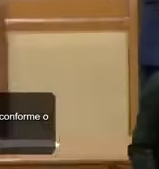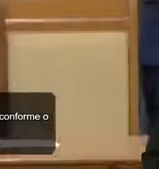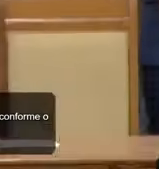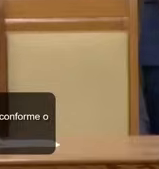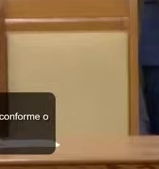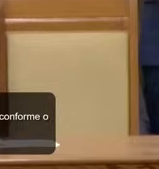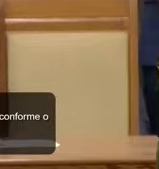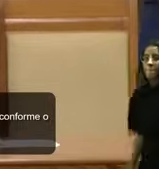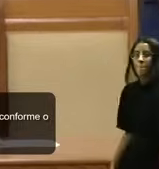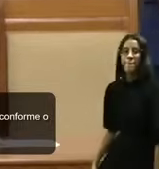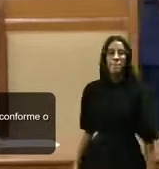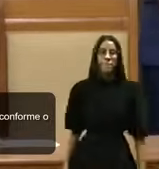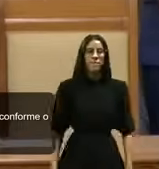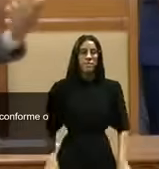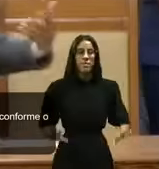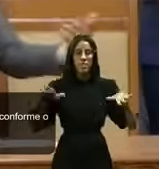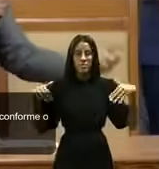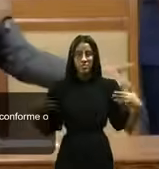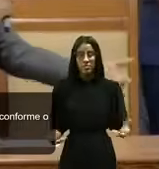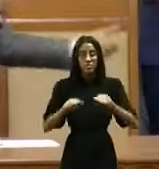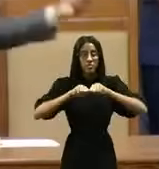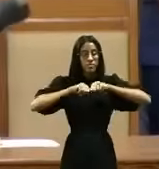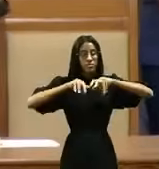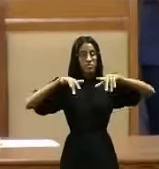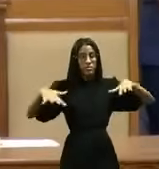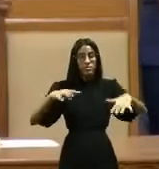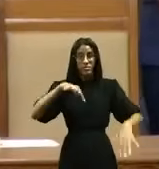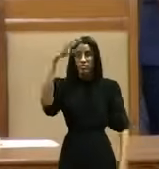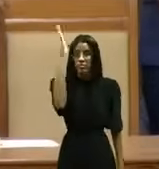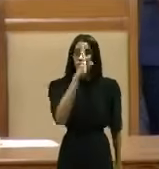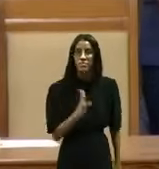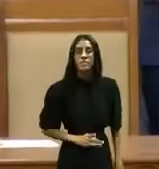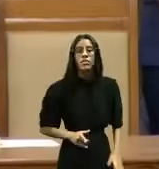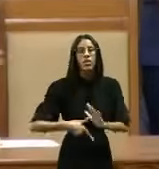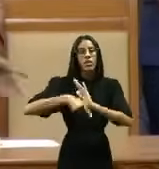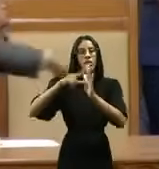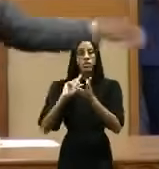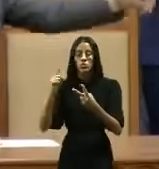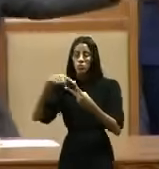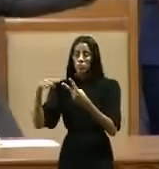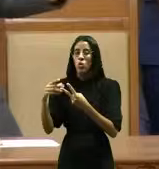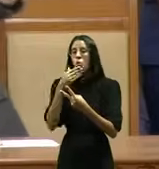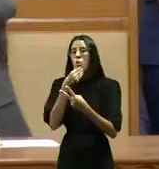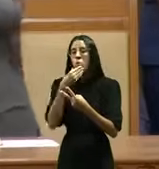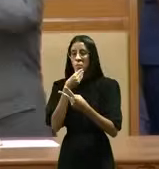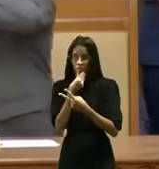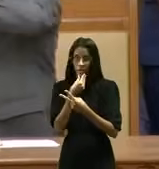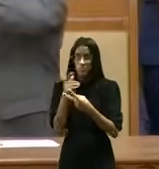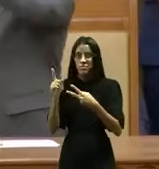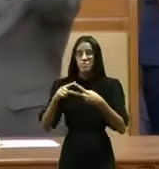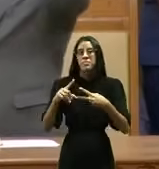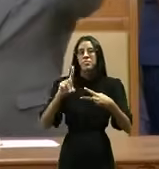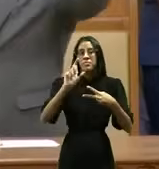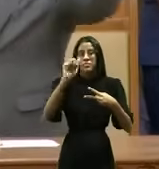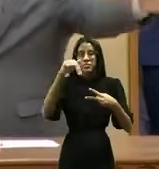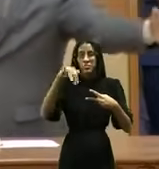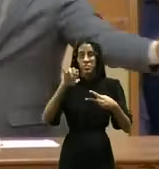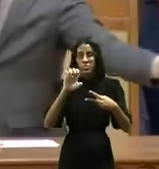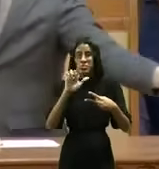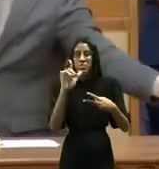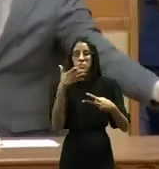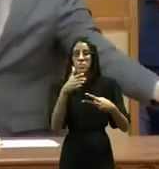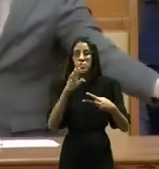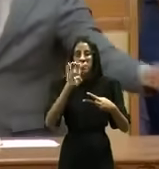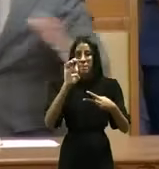isso se espalhou e se isso antes de Daniel Berg e gunaving chegarem já tinha vários focos não começou em